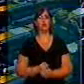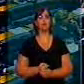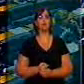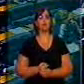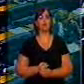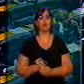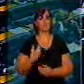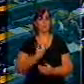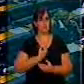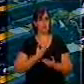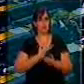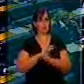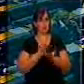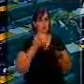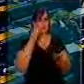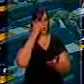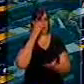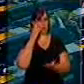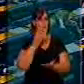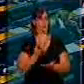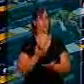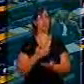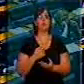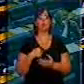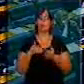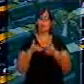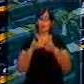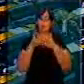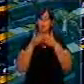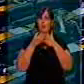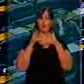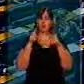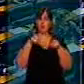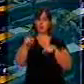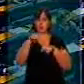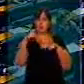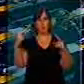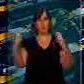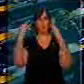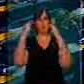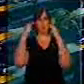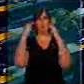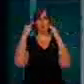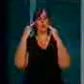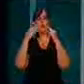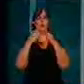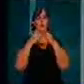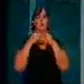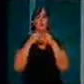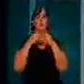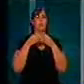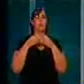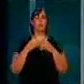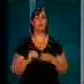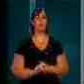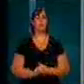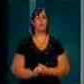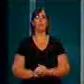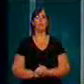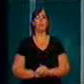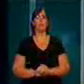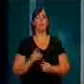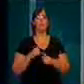meus colegas, eu peço atenção de vossas excelências